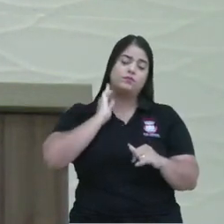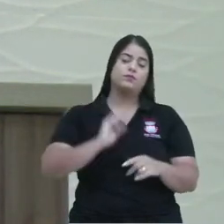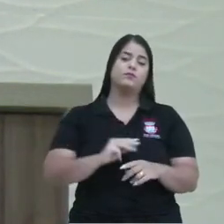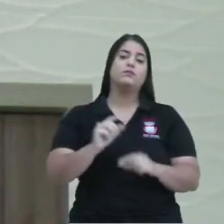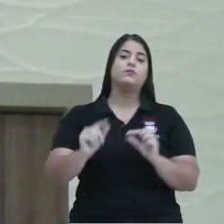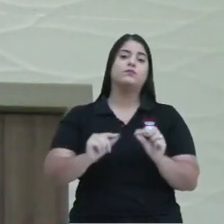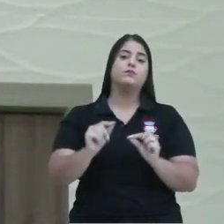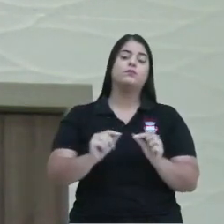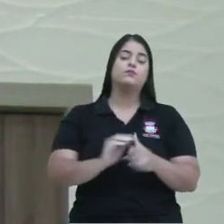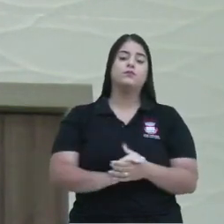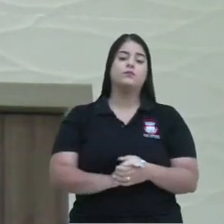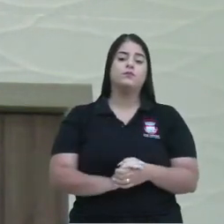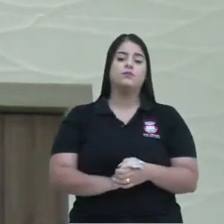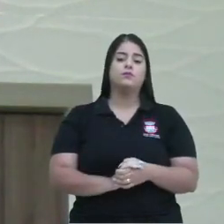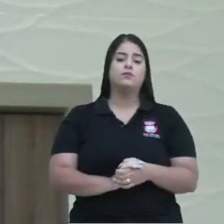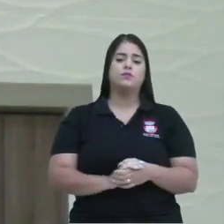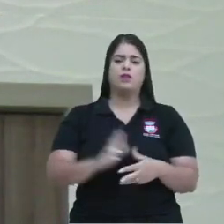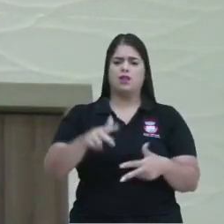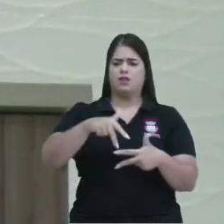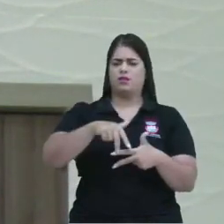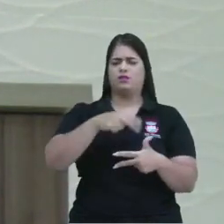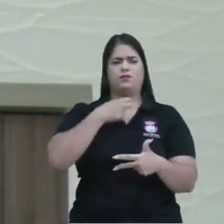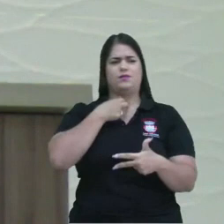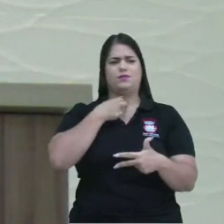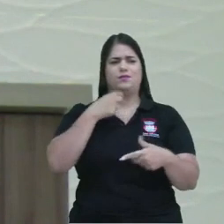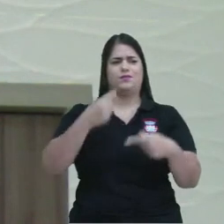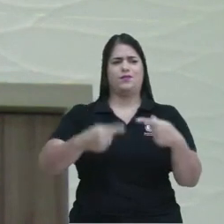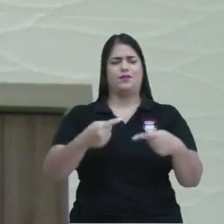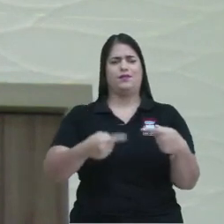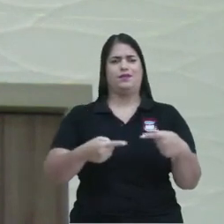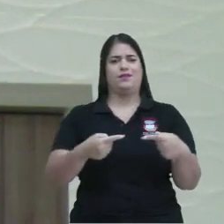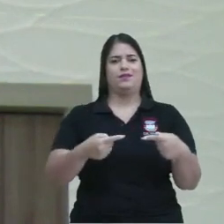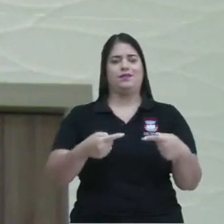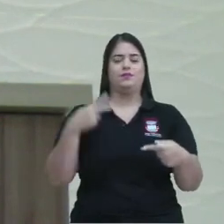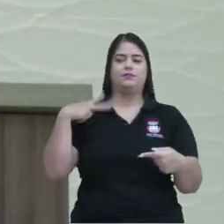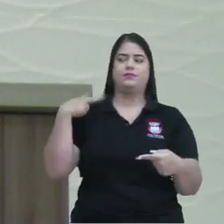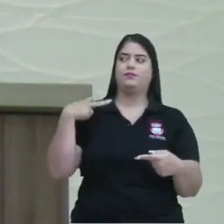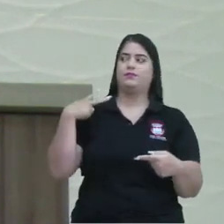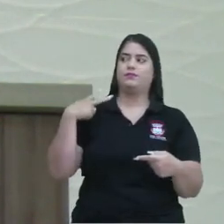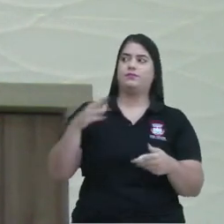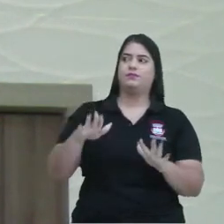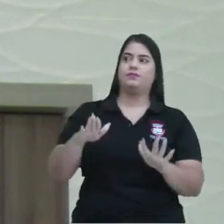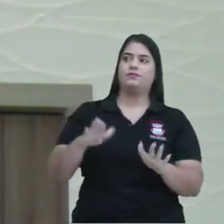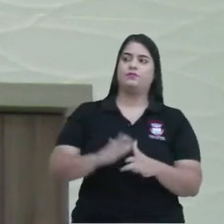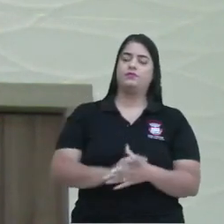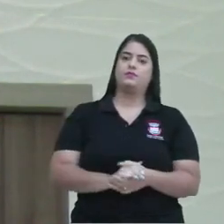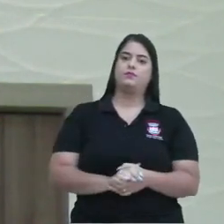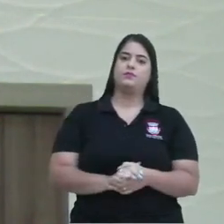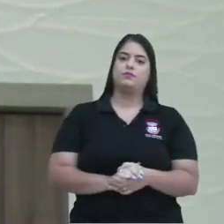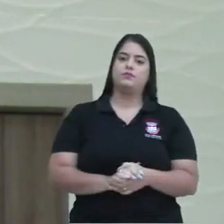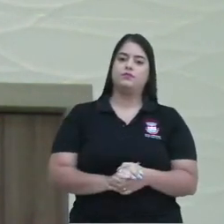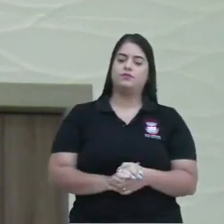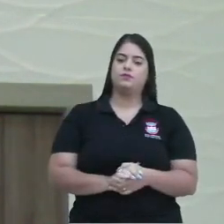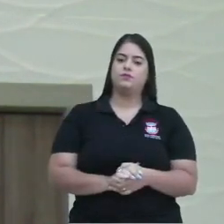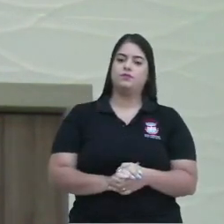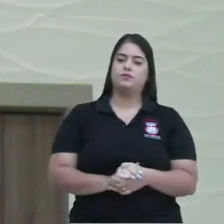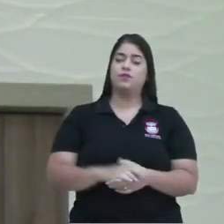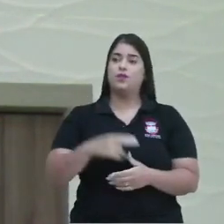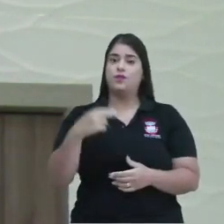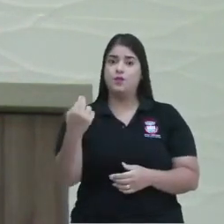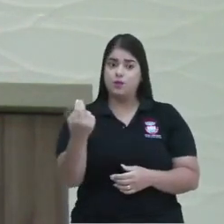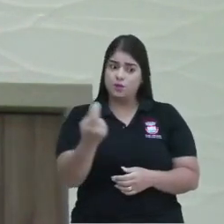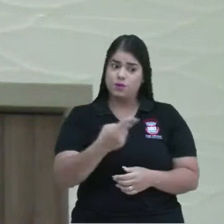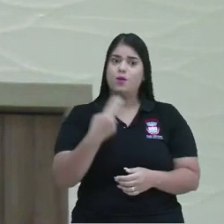ele diz que aqui não se pode fazer política. Vereador, sim, ele disse aqui, a gente